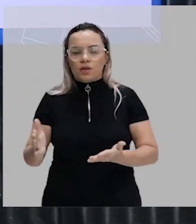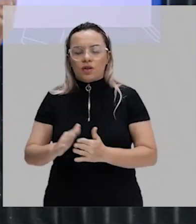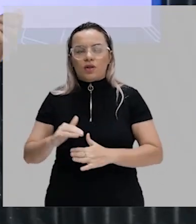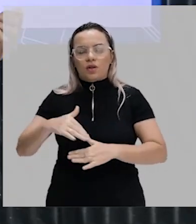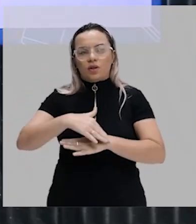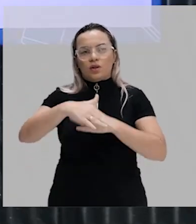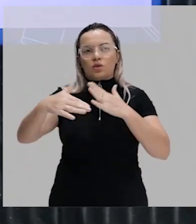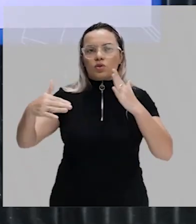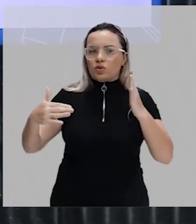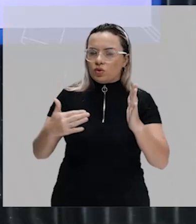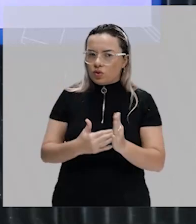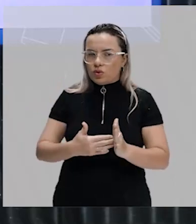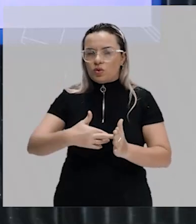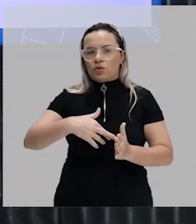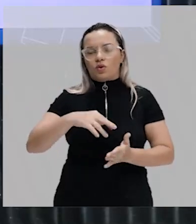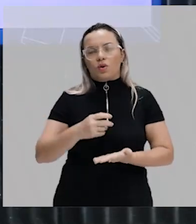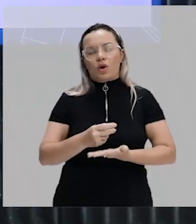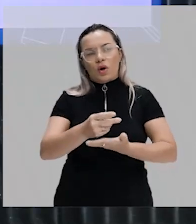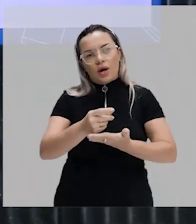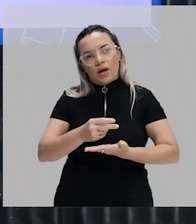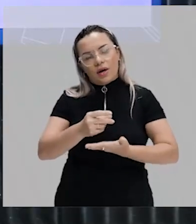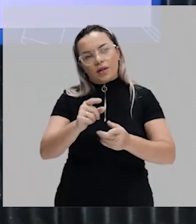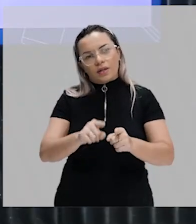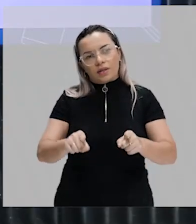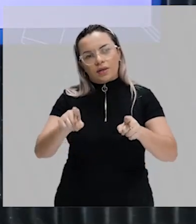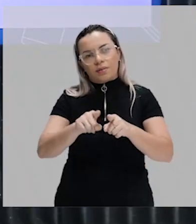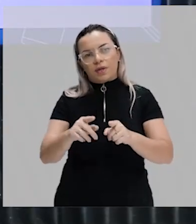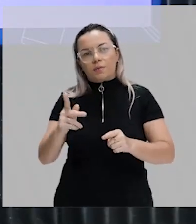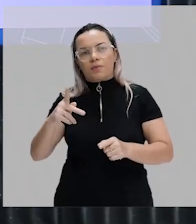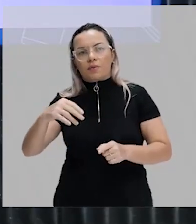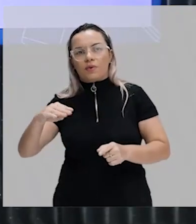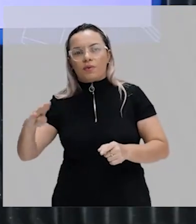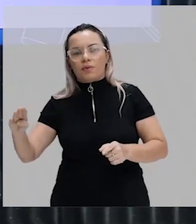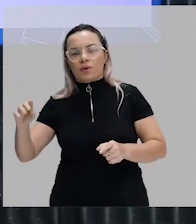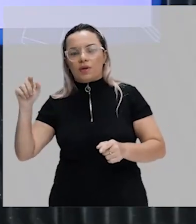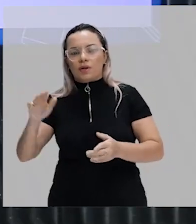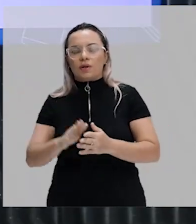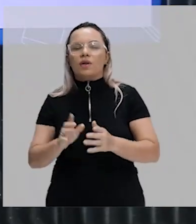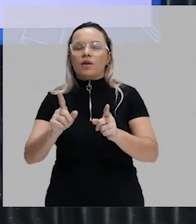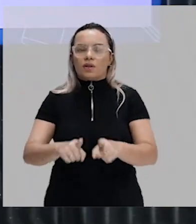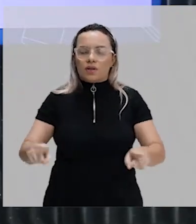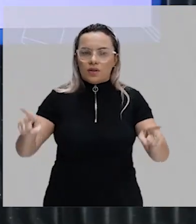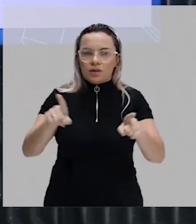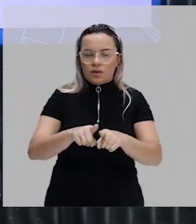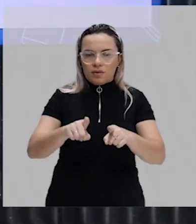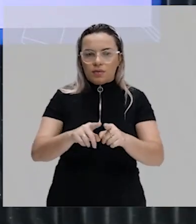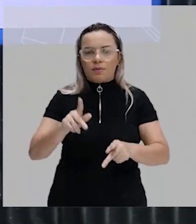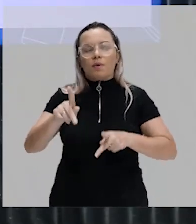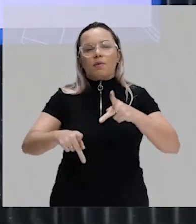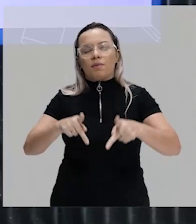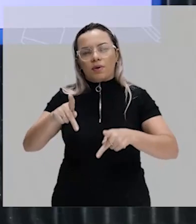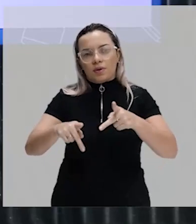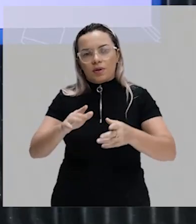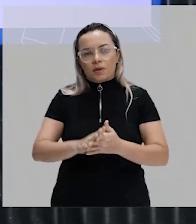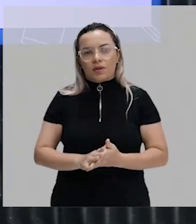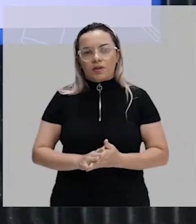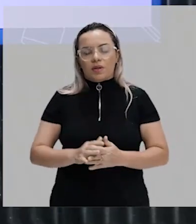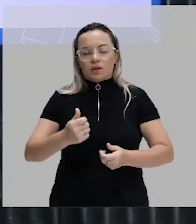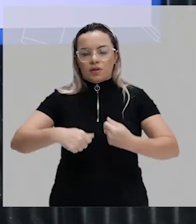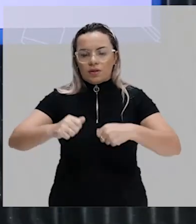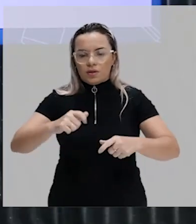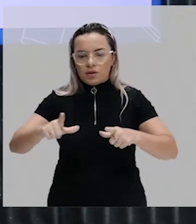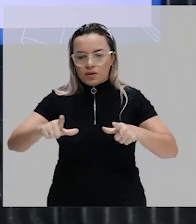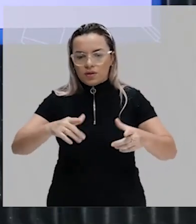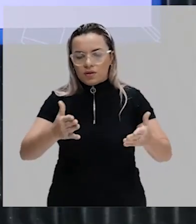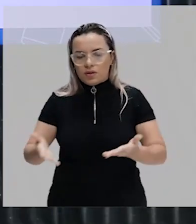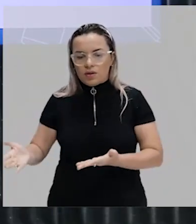lá para a renda, lá para o PIB, aqui também vai ser usada para a população economicamente ativa. Logo, eu tenho,